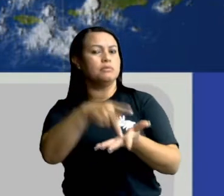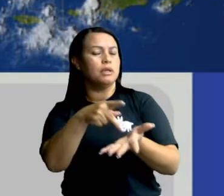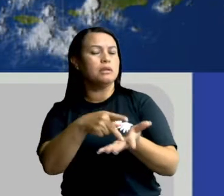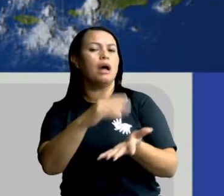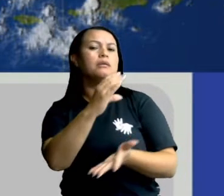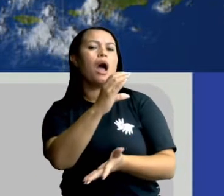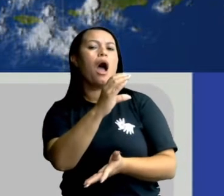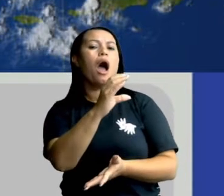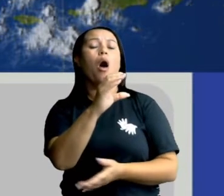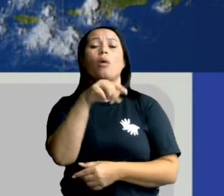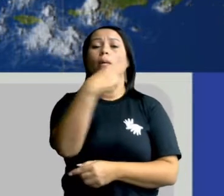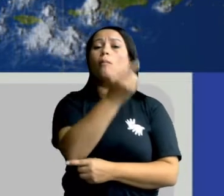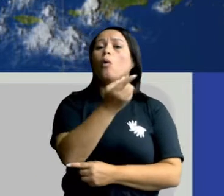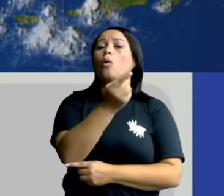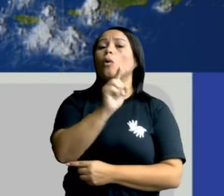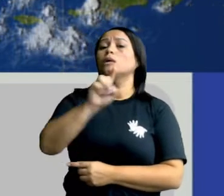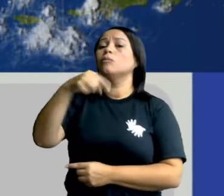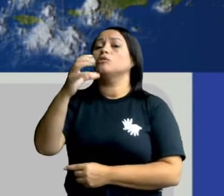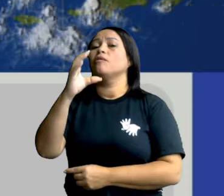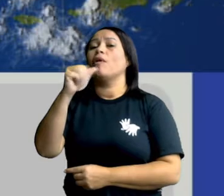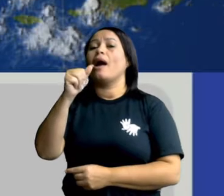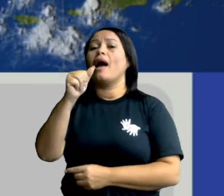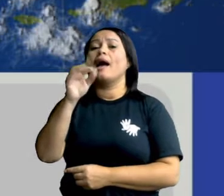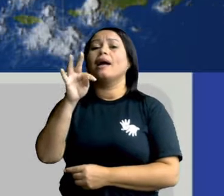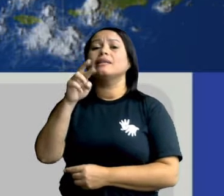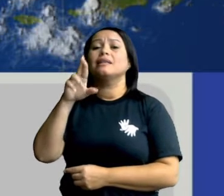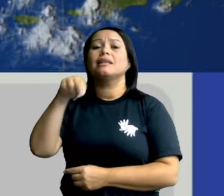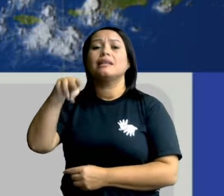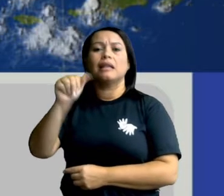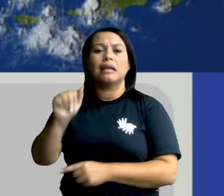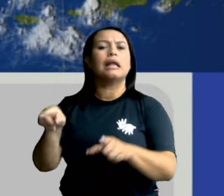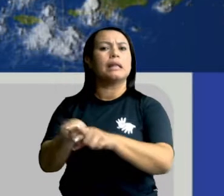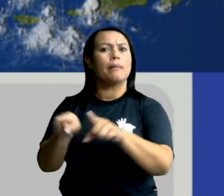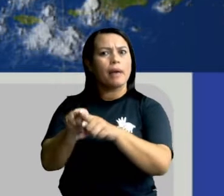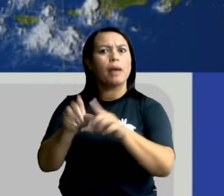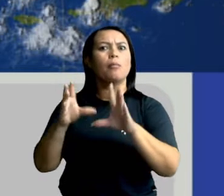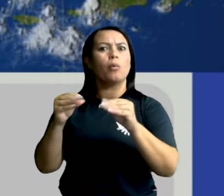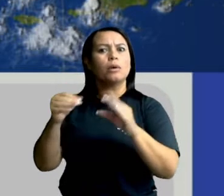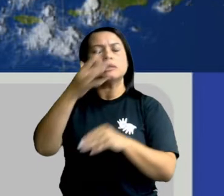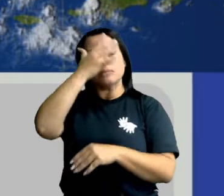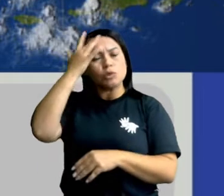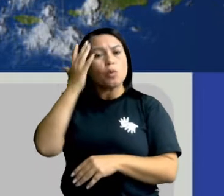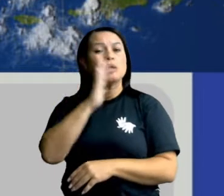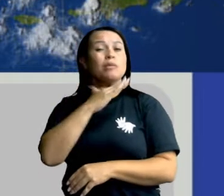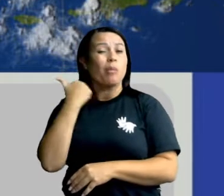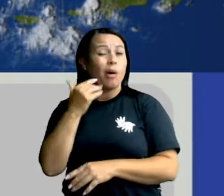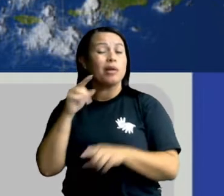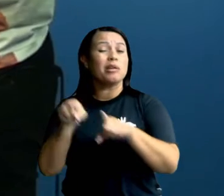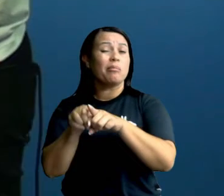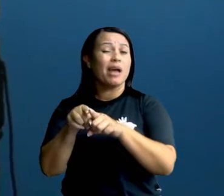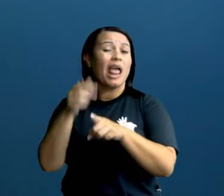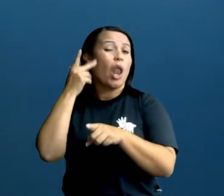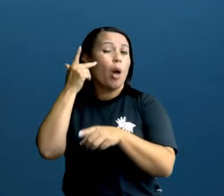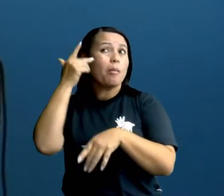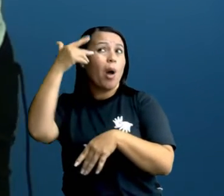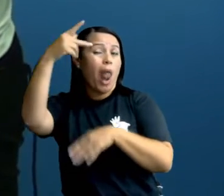um ano depois, ou seja, em 2005, ele teria causado a morte de muita gente. E assim, é muito comum nos Estados Unidos e também nessa região aqui, ó,